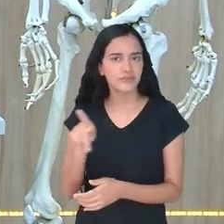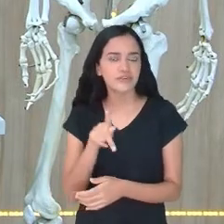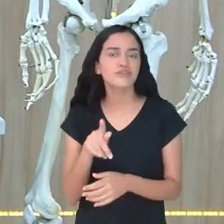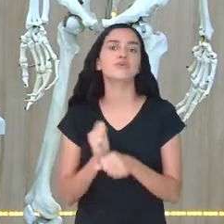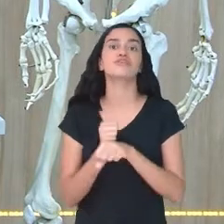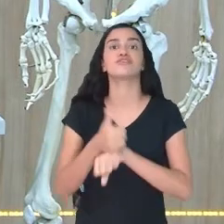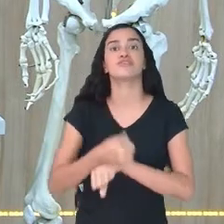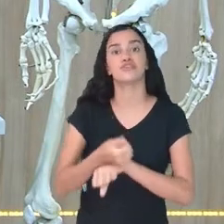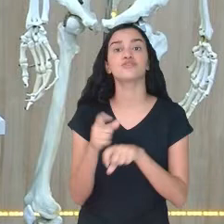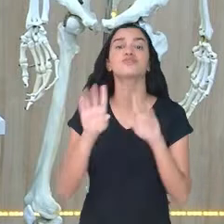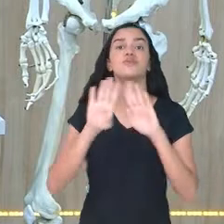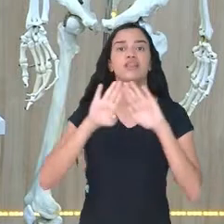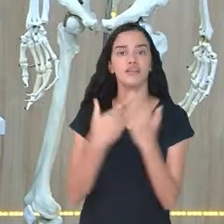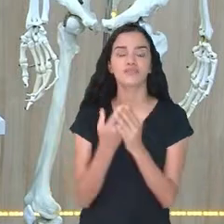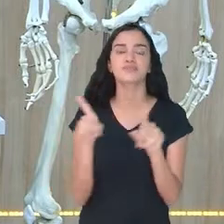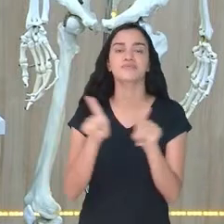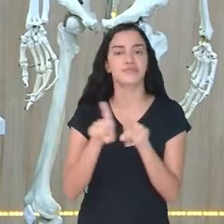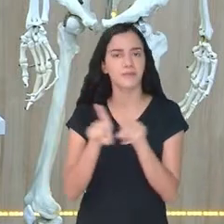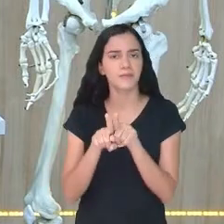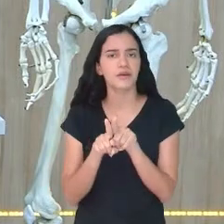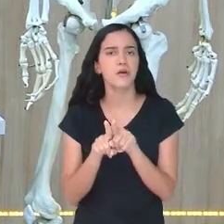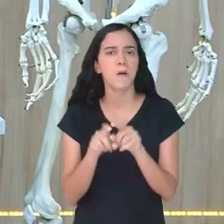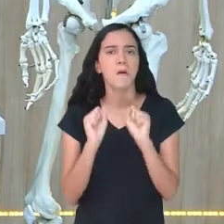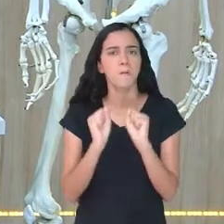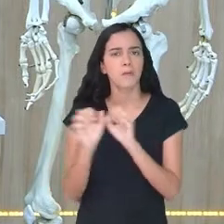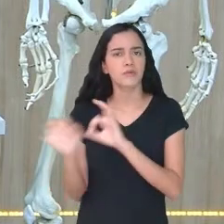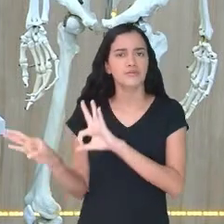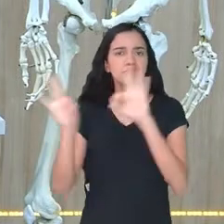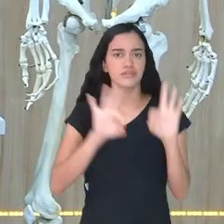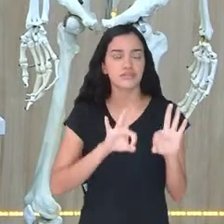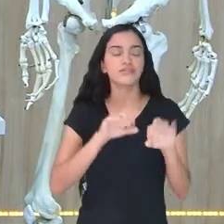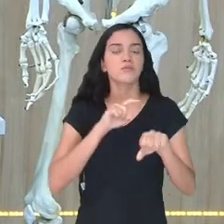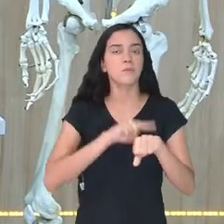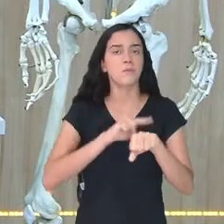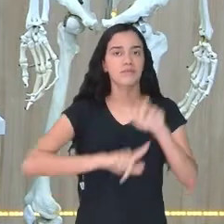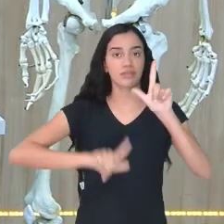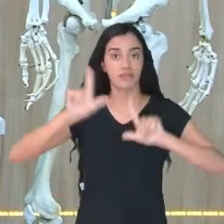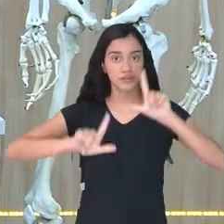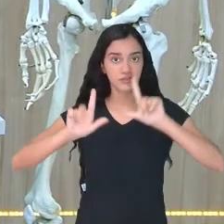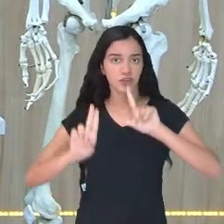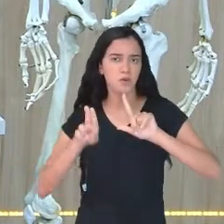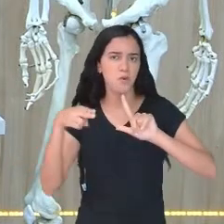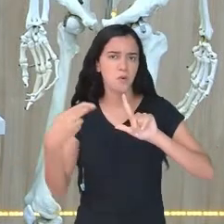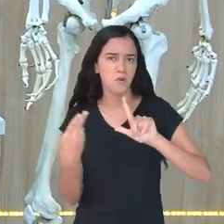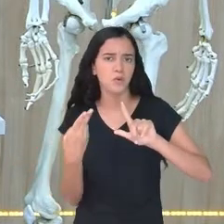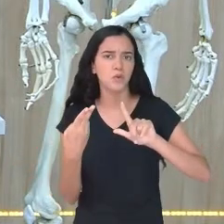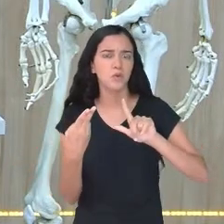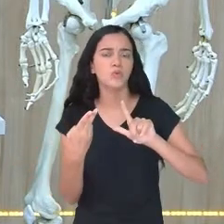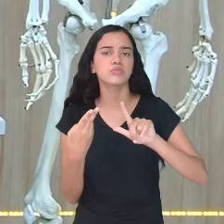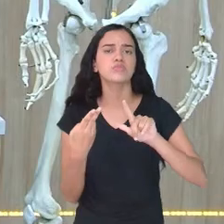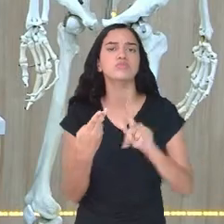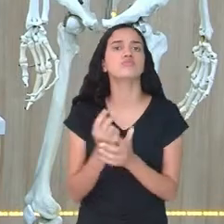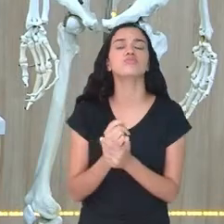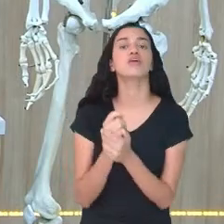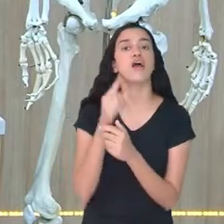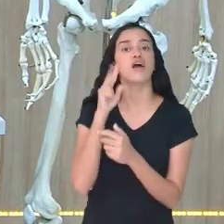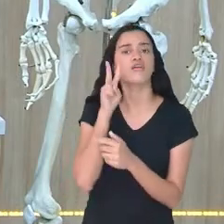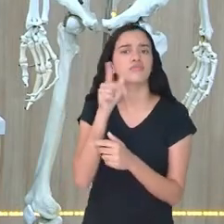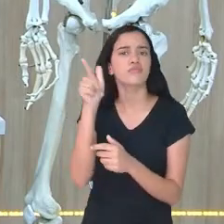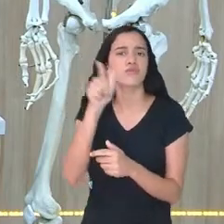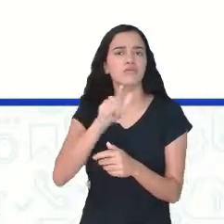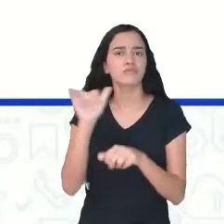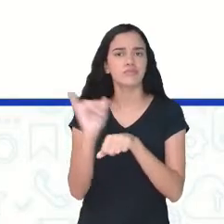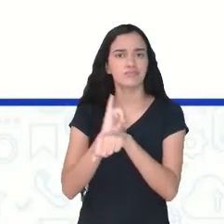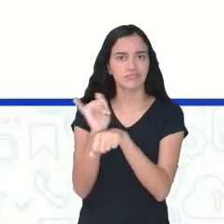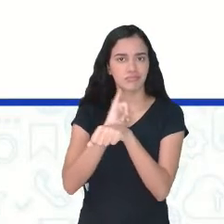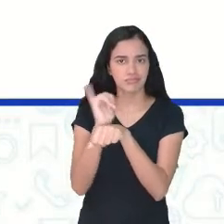da escola. Mas vocês podem estar assistindo nesse momento na TV ou podem rever essa aula depois no YouTube.